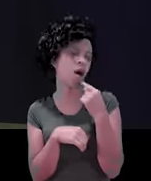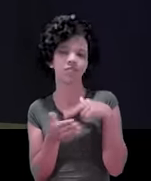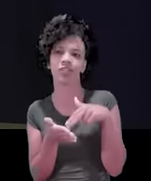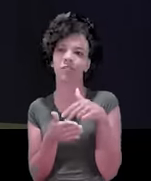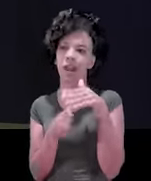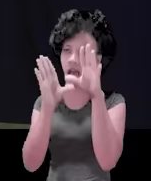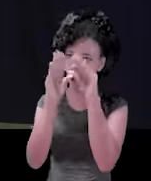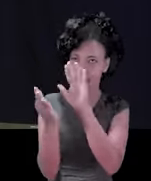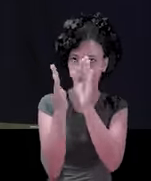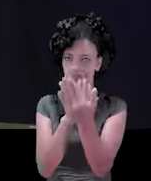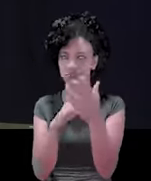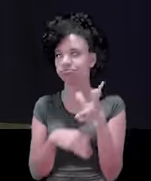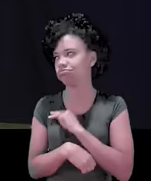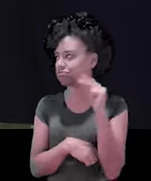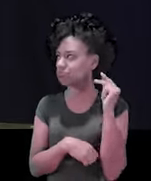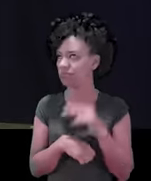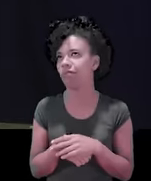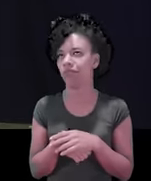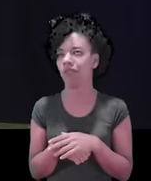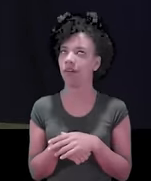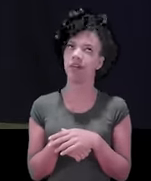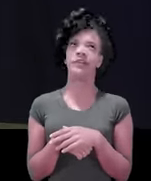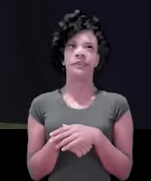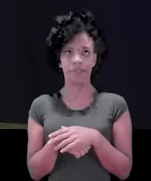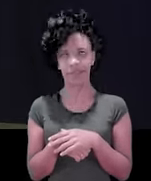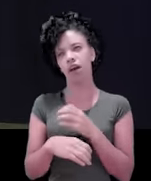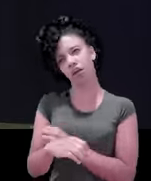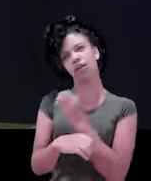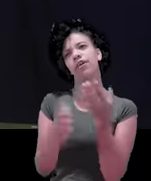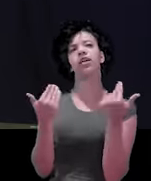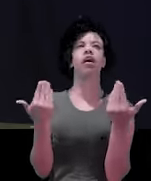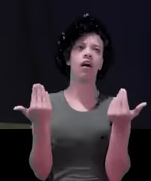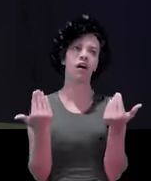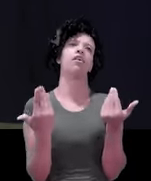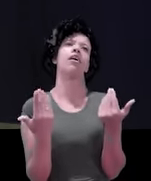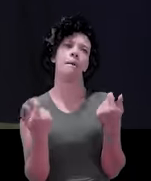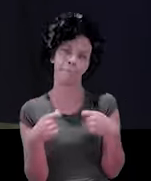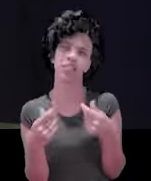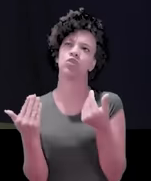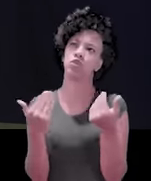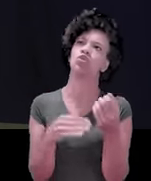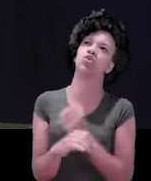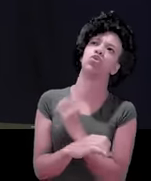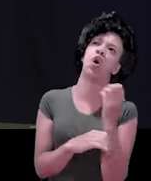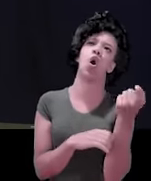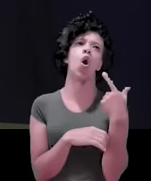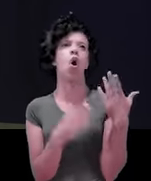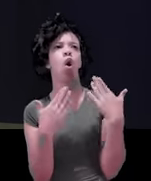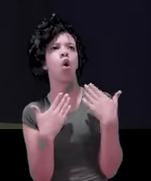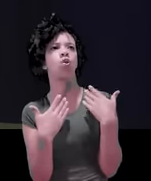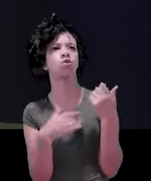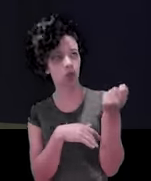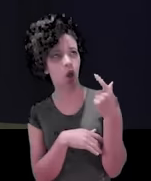caminhada ficava nublado foi lá velho para poder manter só está precisando Só foi você mora só parece